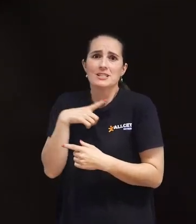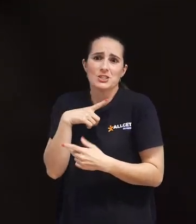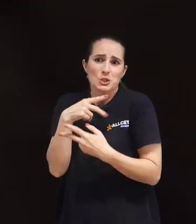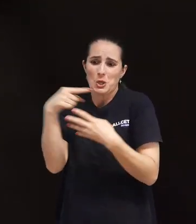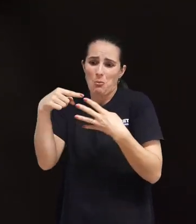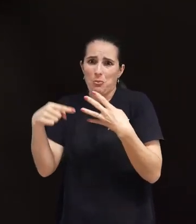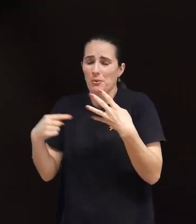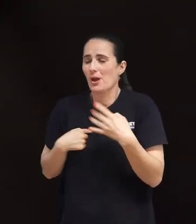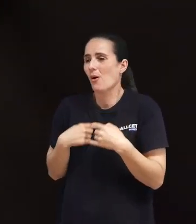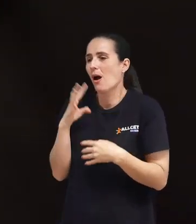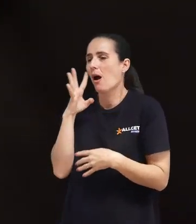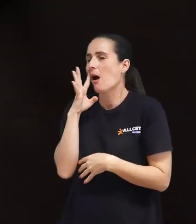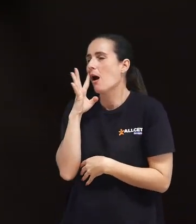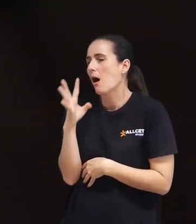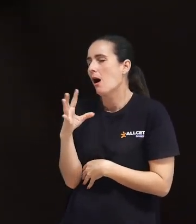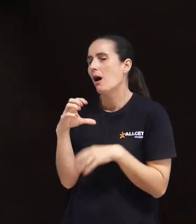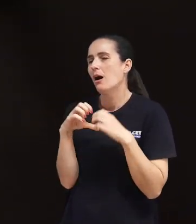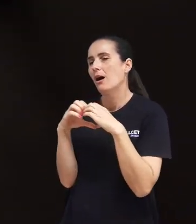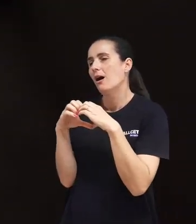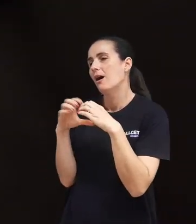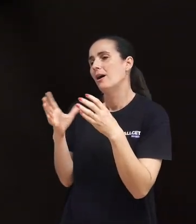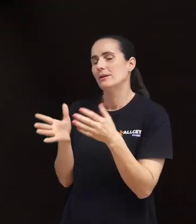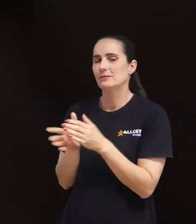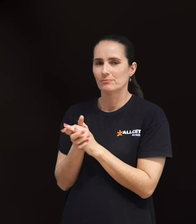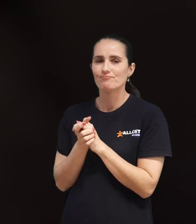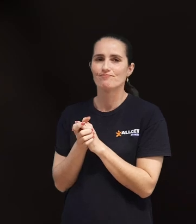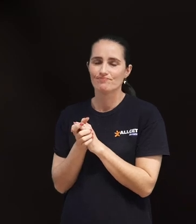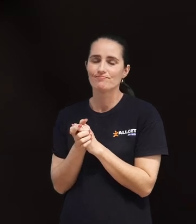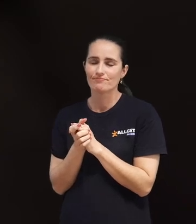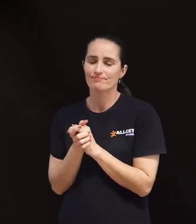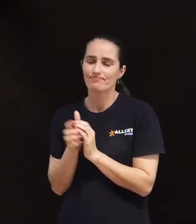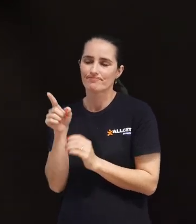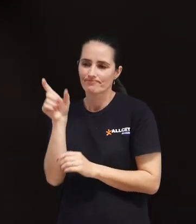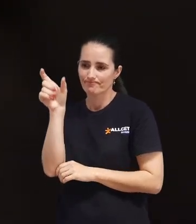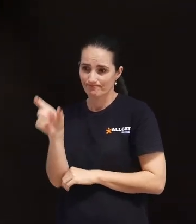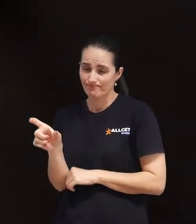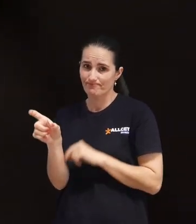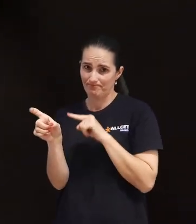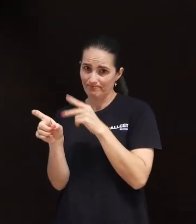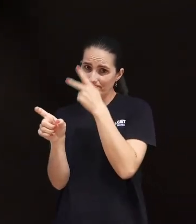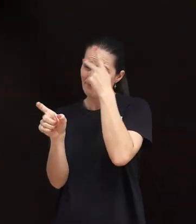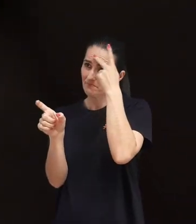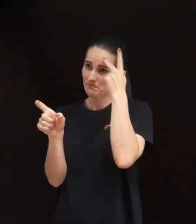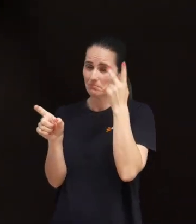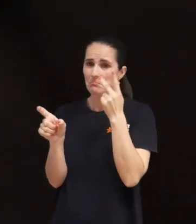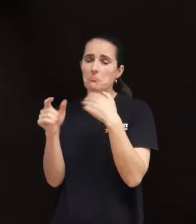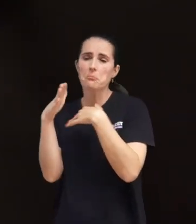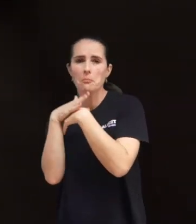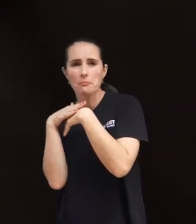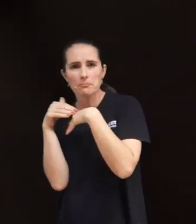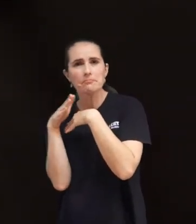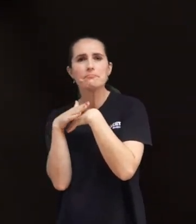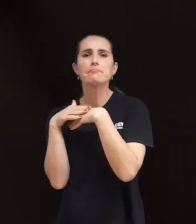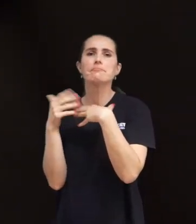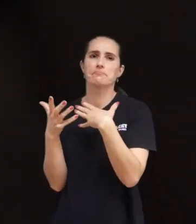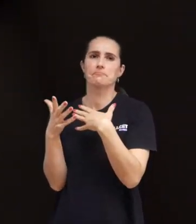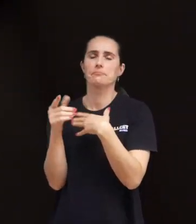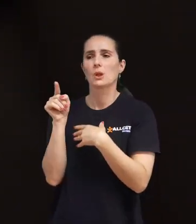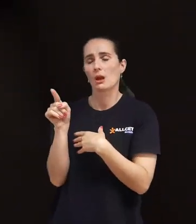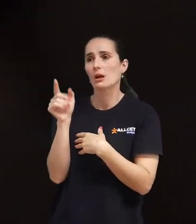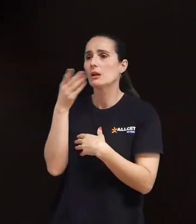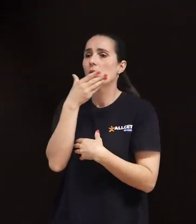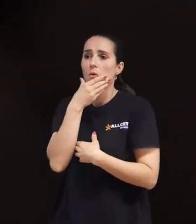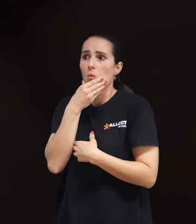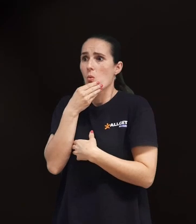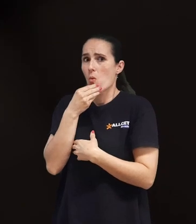me repreender, tinha coisas que não fechavam para mim. Mas era ele, uma pessoa que eu admirava, não era